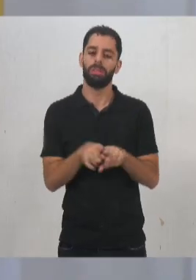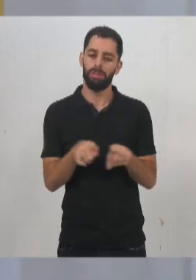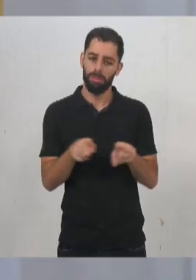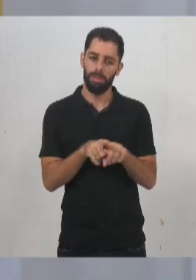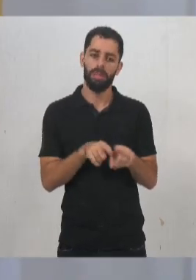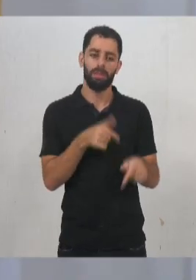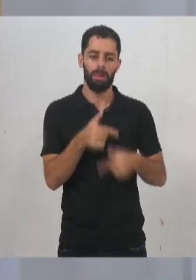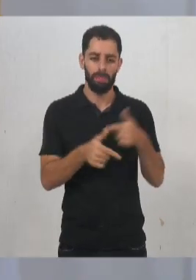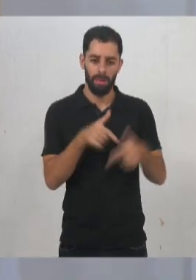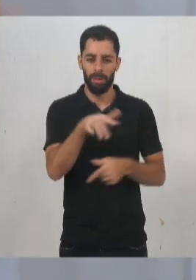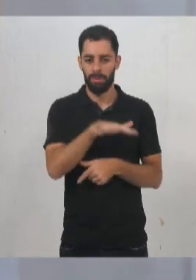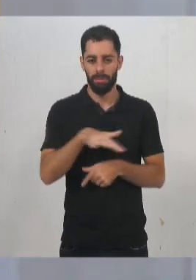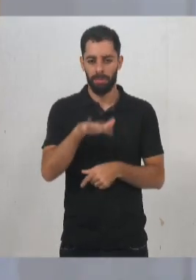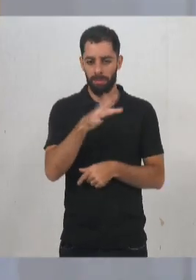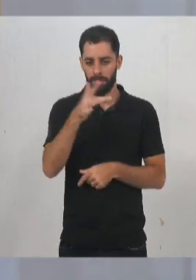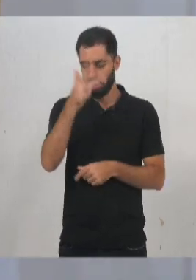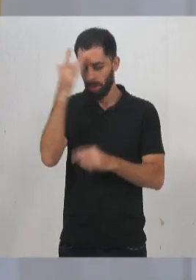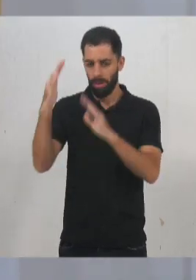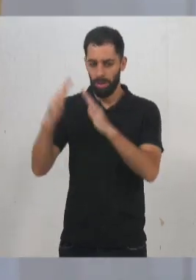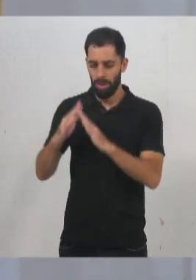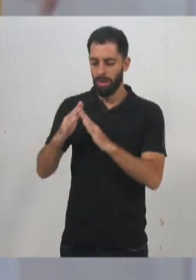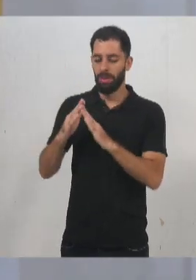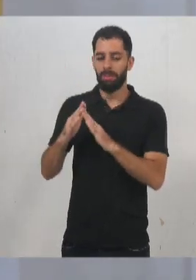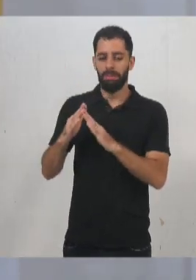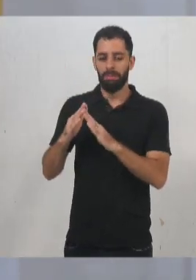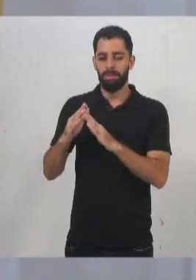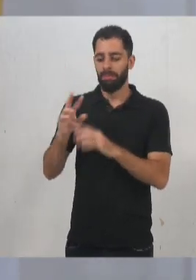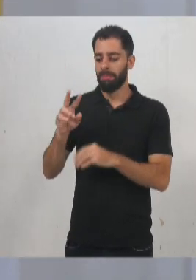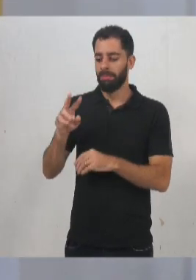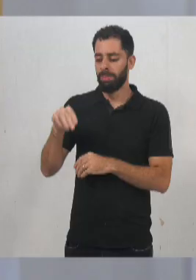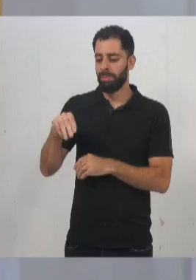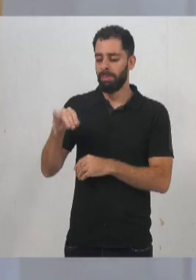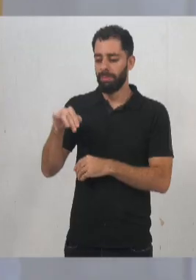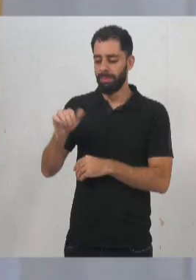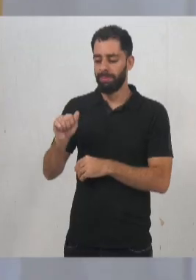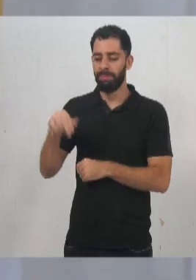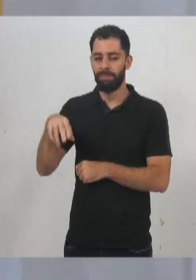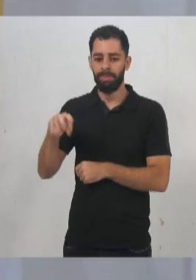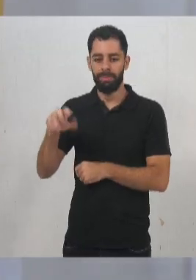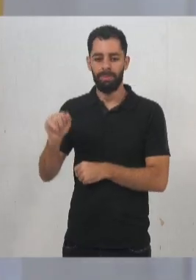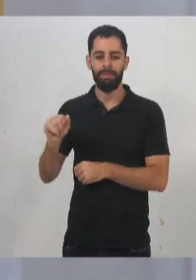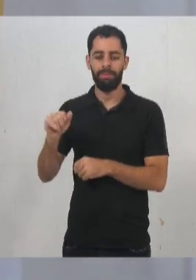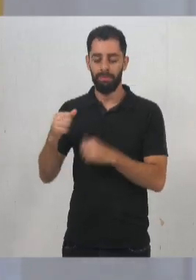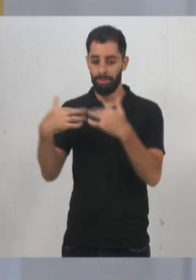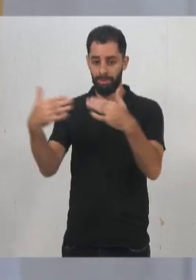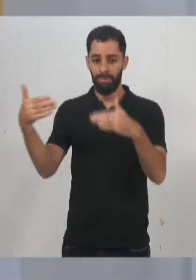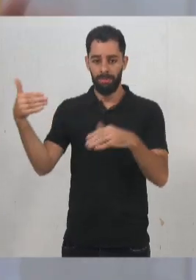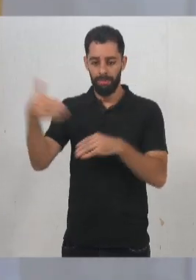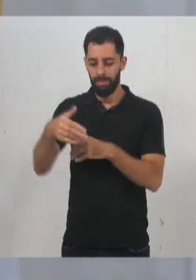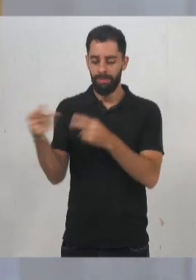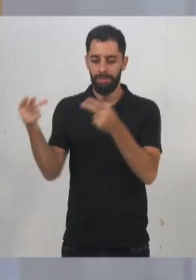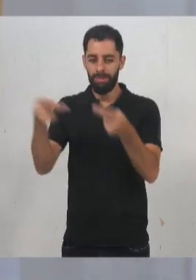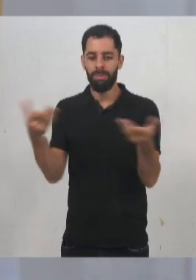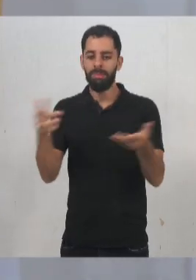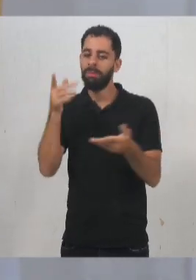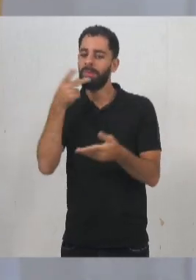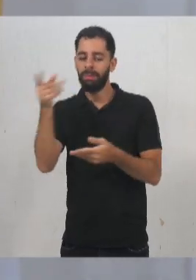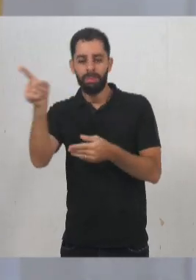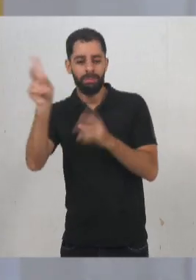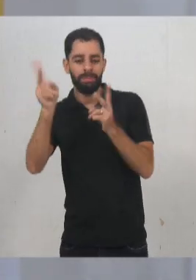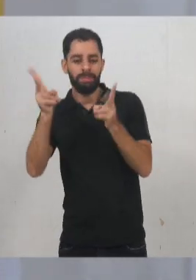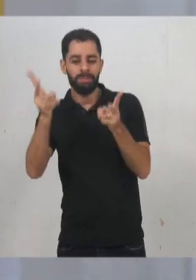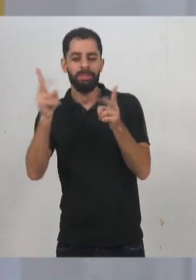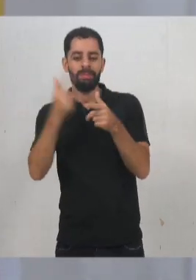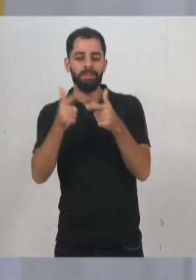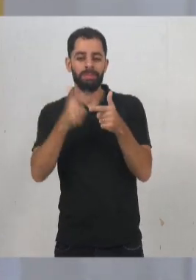nesse sentido né um morador aqui lá da mina nova tava aqui falando com a gente tá aqui no plenário nos visitando hoje falando também que lá não é diferente falta